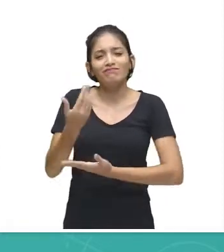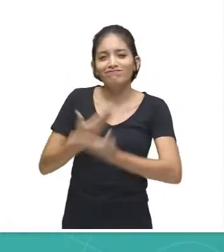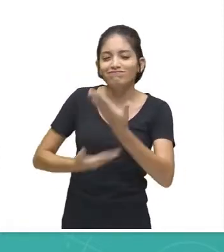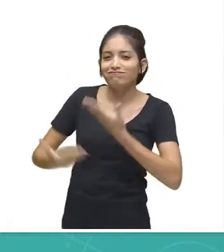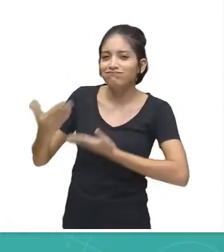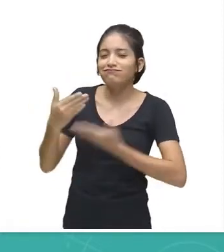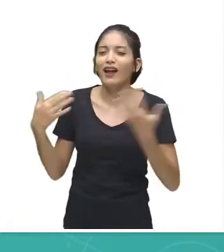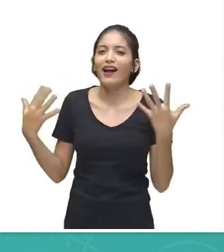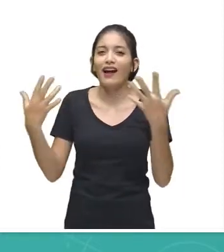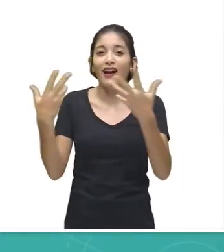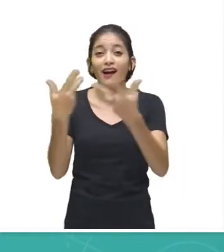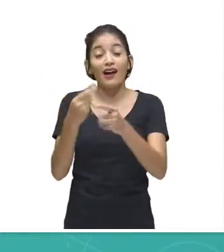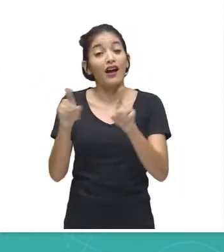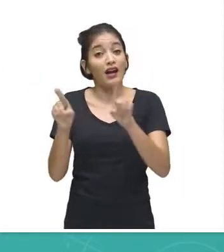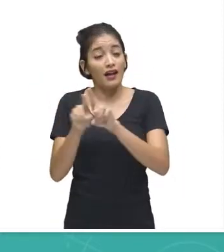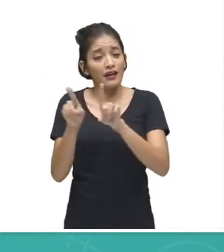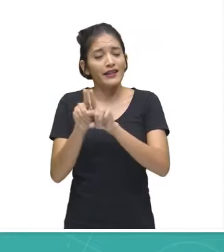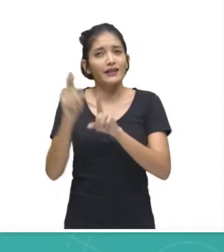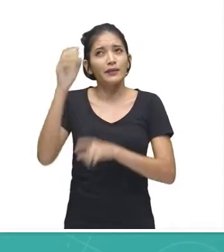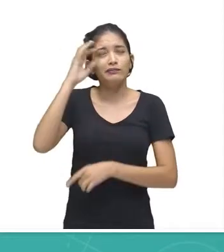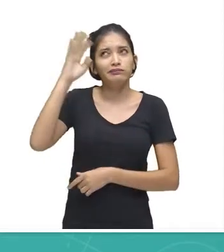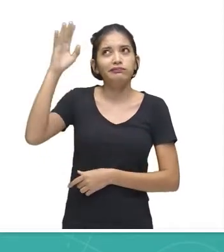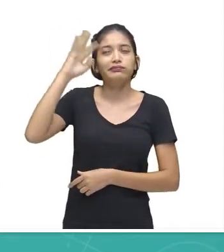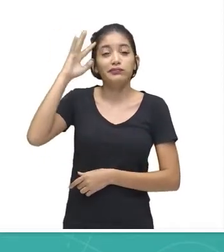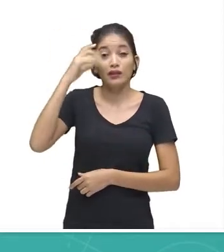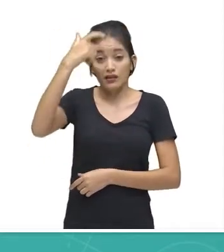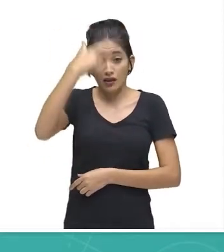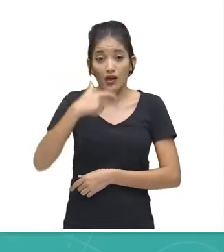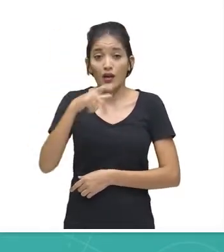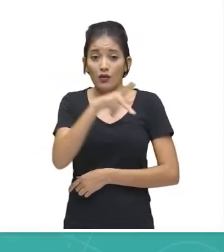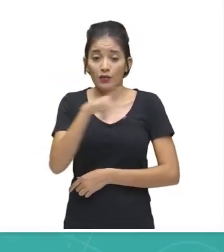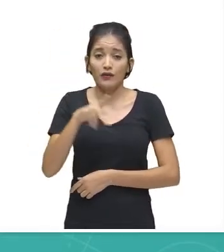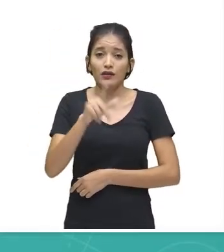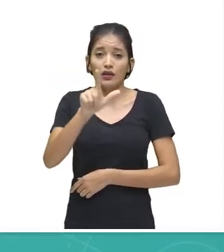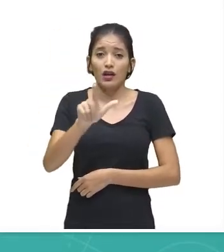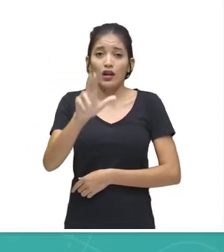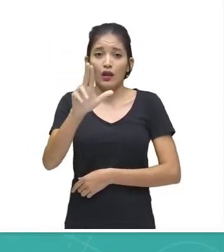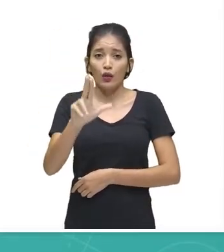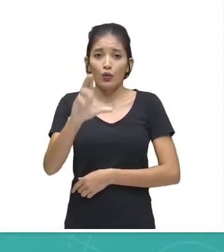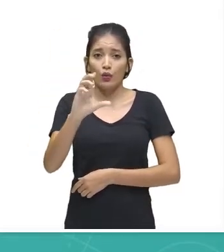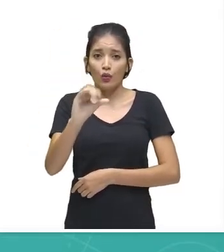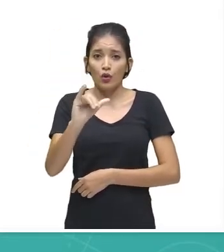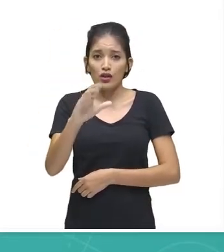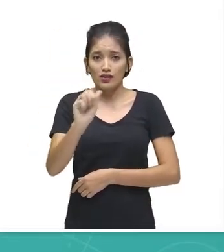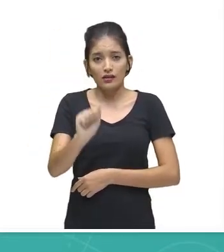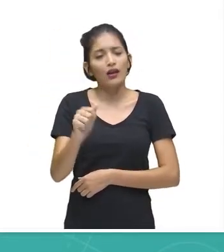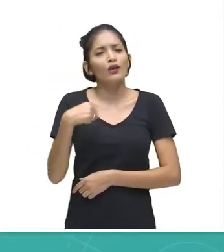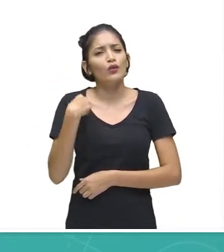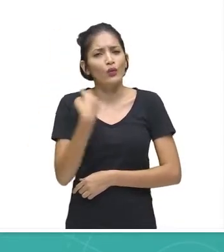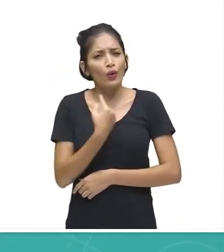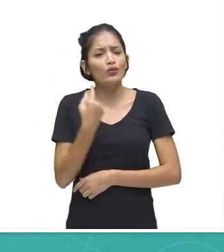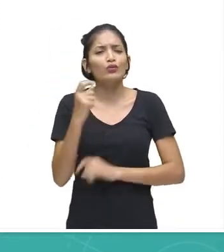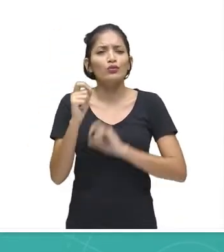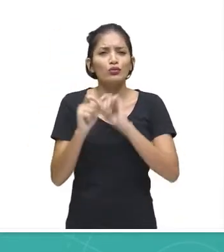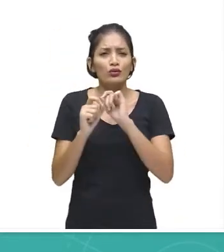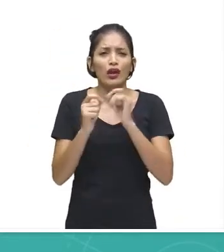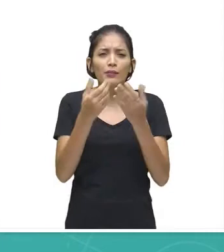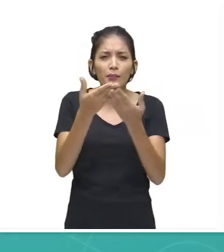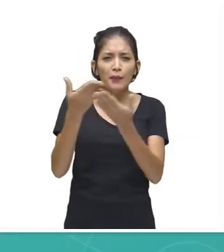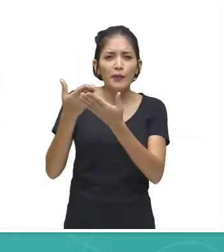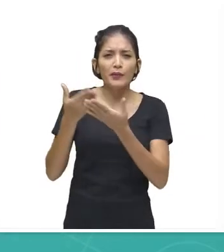e reflexiva. Eu sou a professora Lúcia e estaremos juntos em